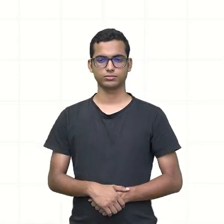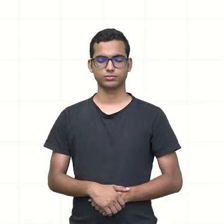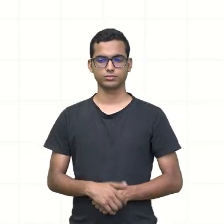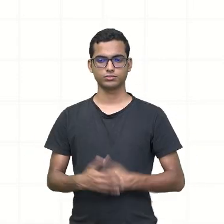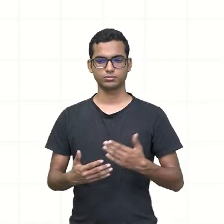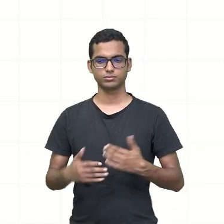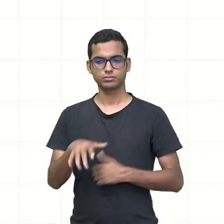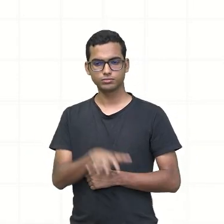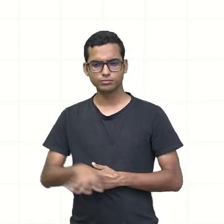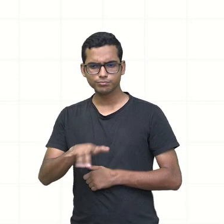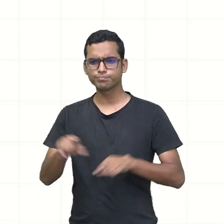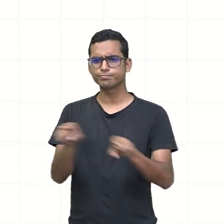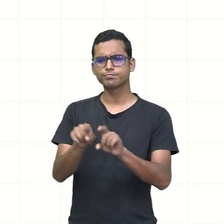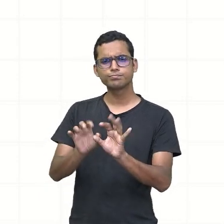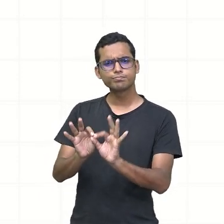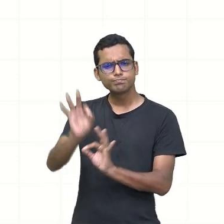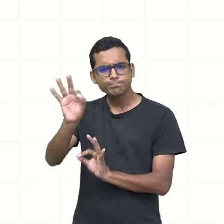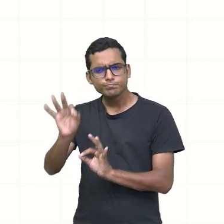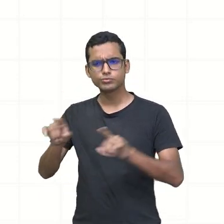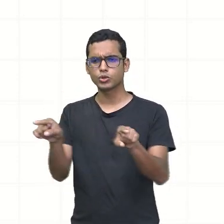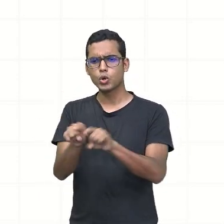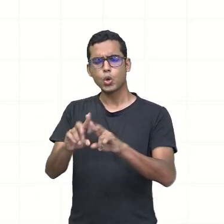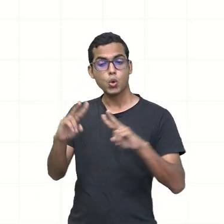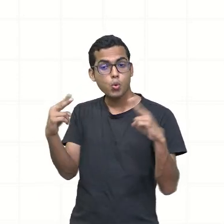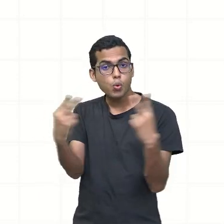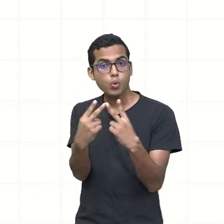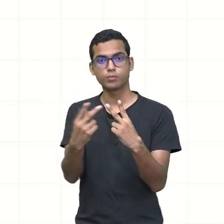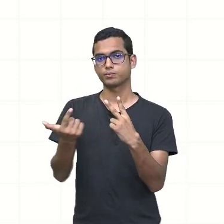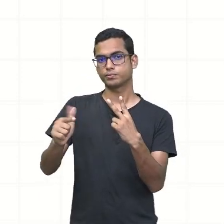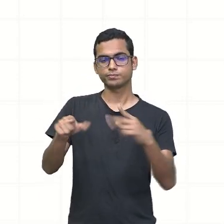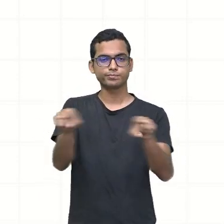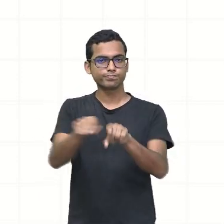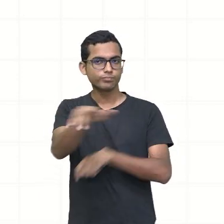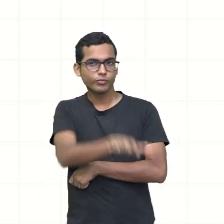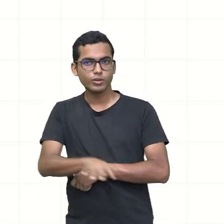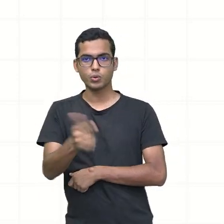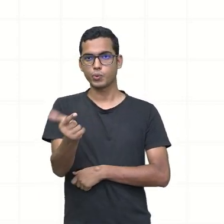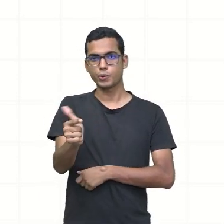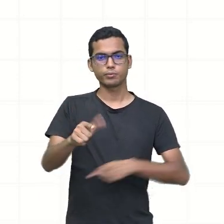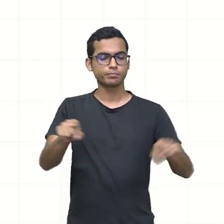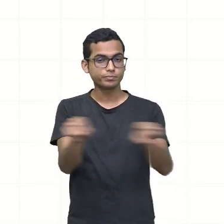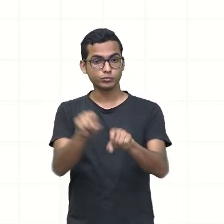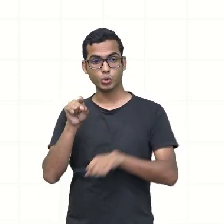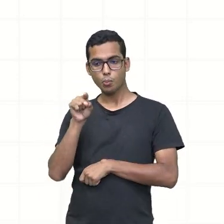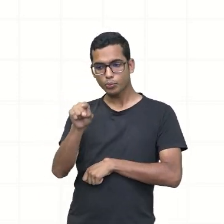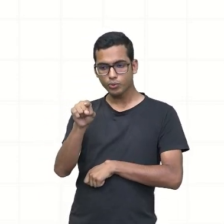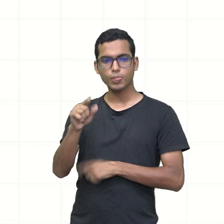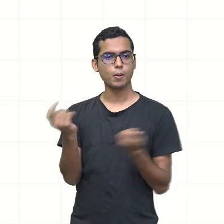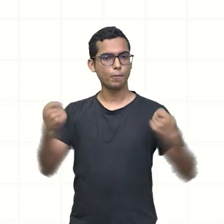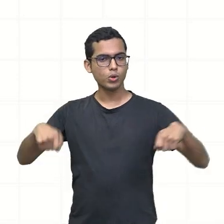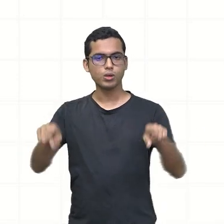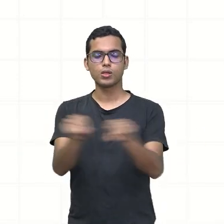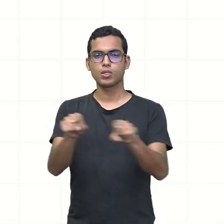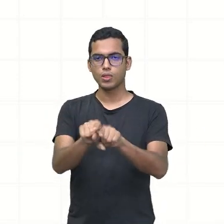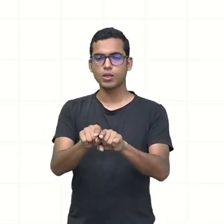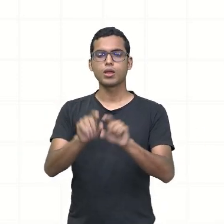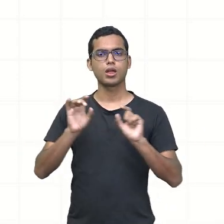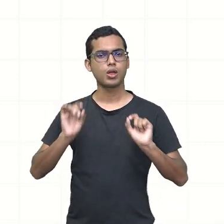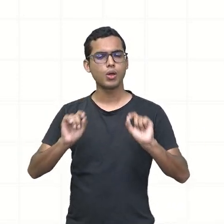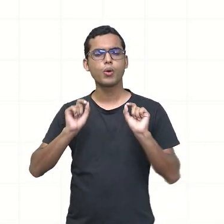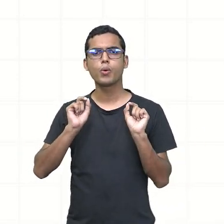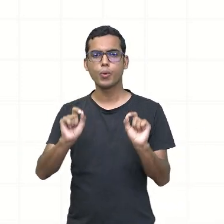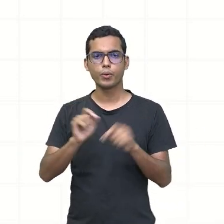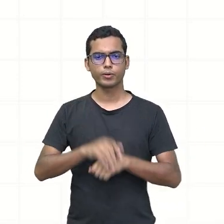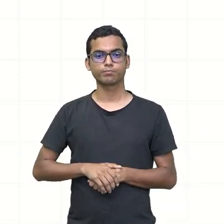dimensão, não ter volume, não tem área, o ponto em si, mas o ponto ele pode, sem problema nenhum,